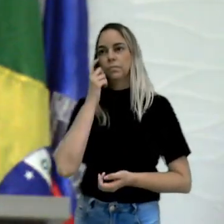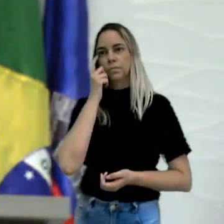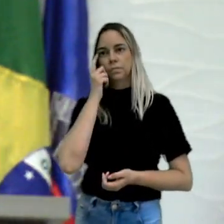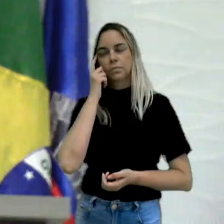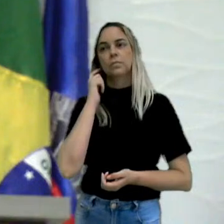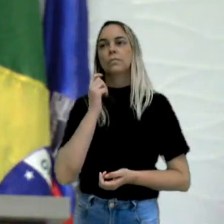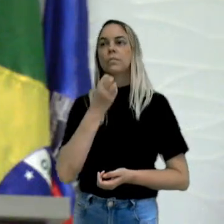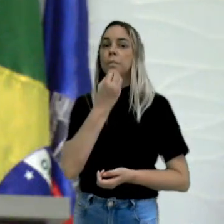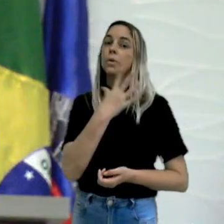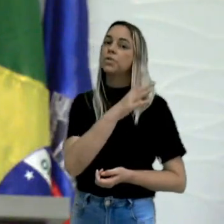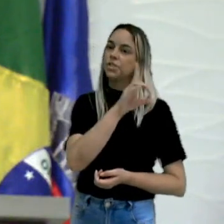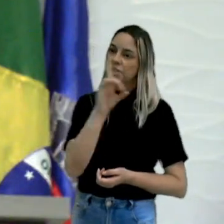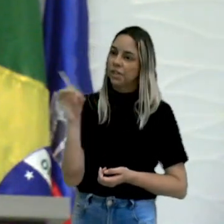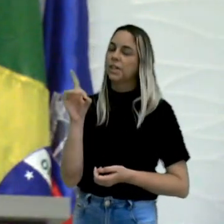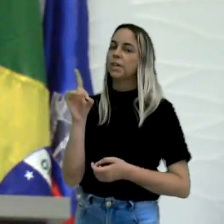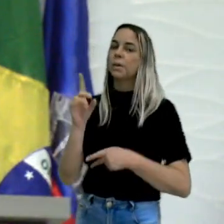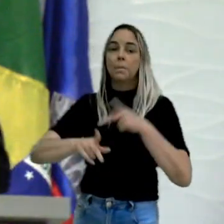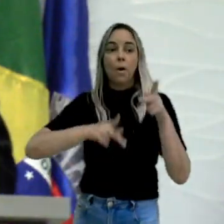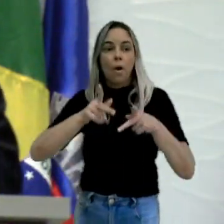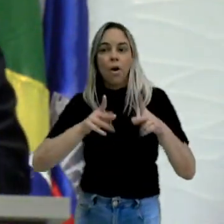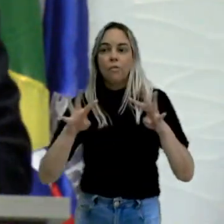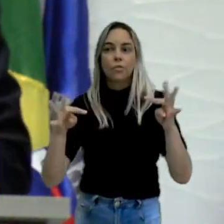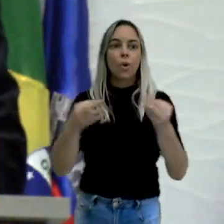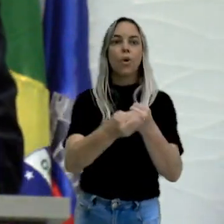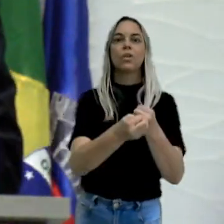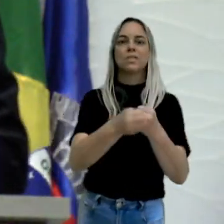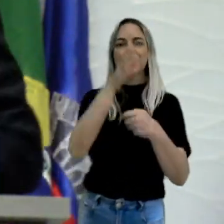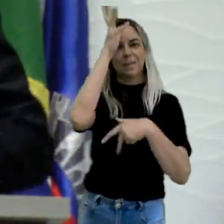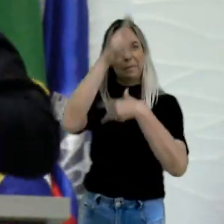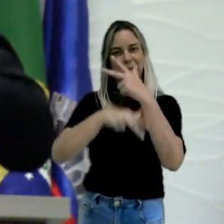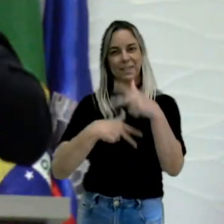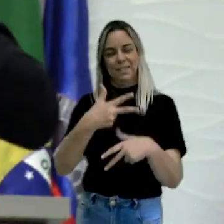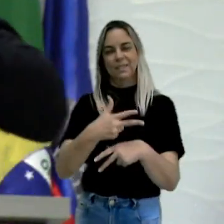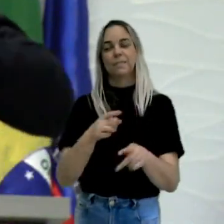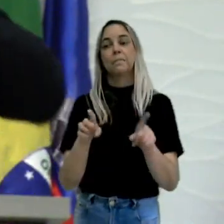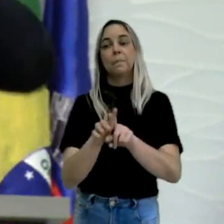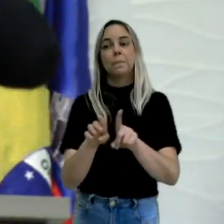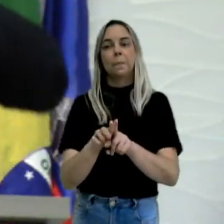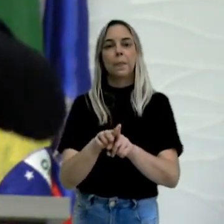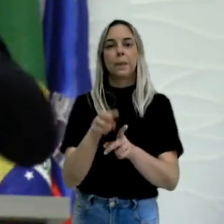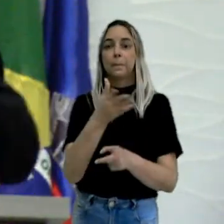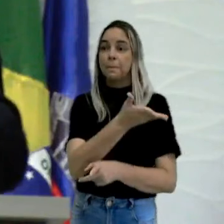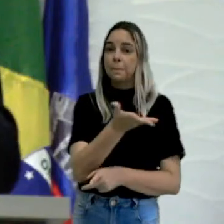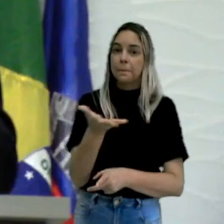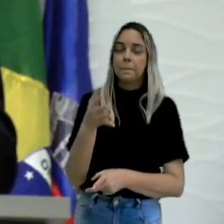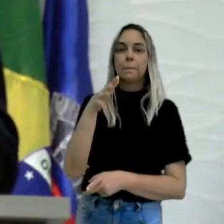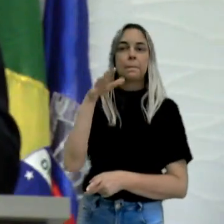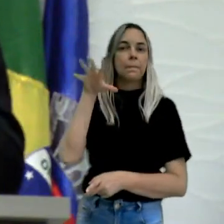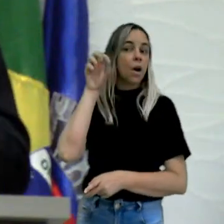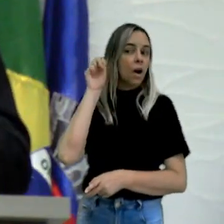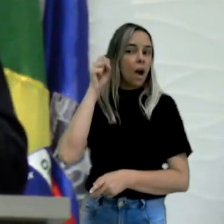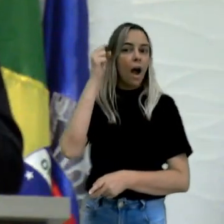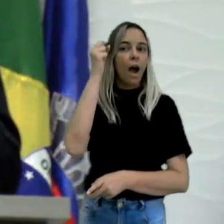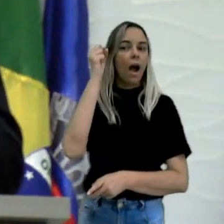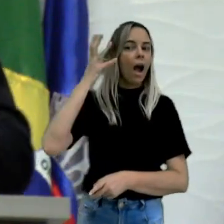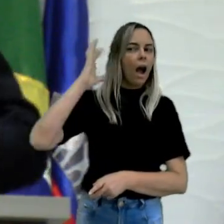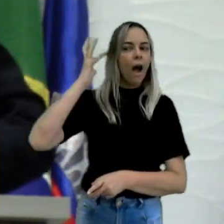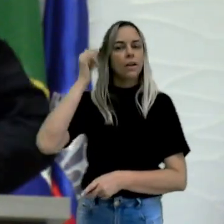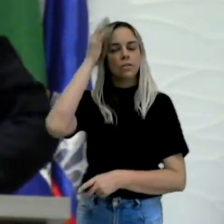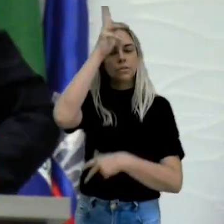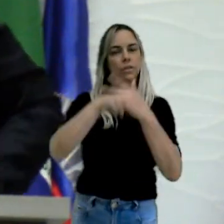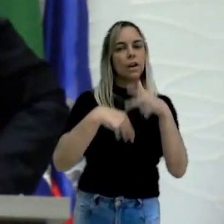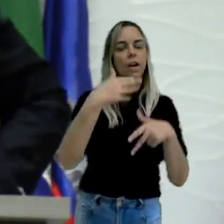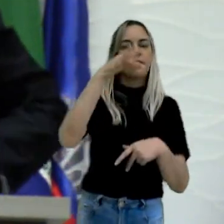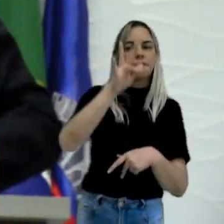Bom dia a toda a população de São Bento do Una, ao pessoal que escuta pela São Bento FM, Espírito Santo